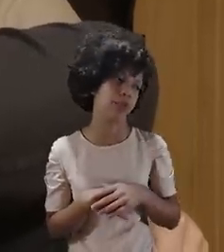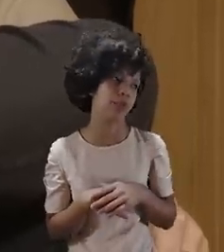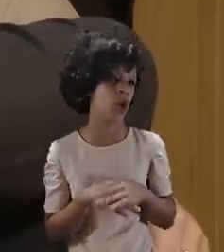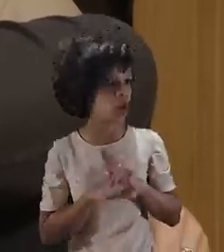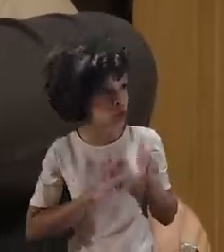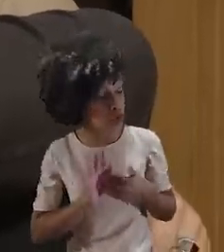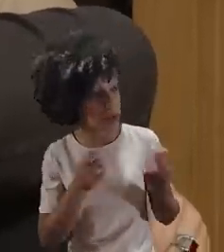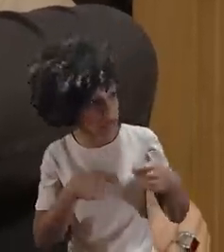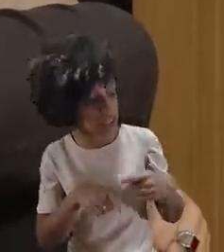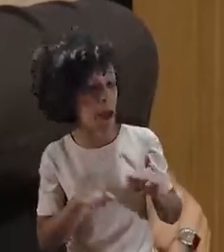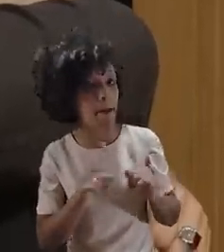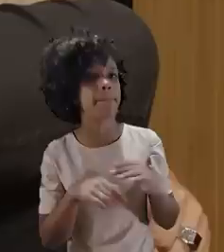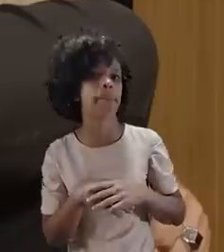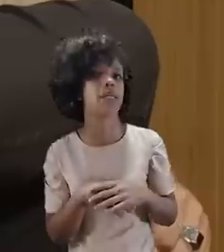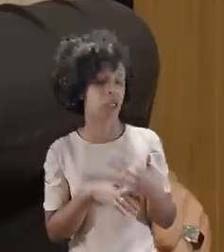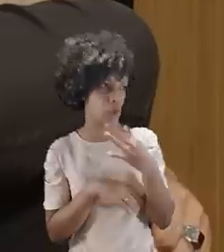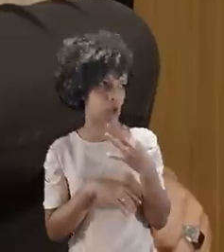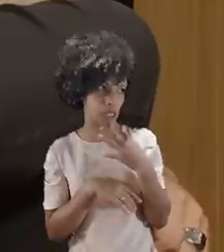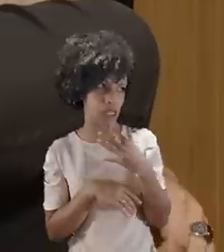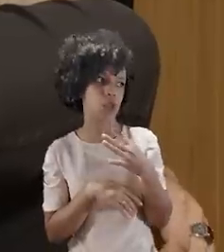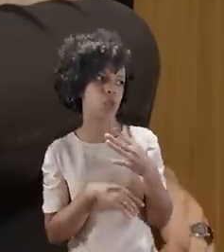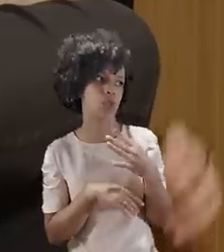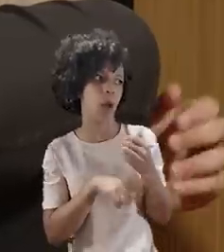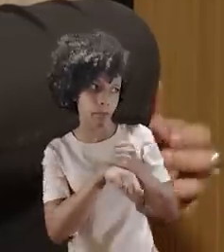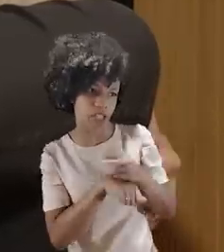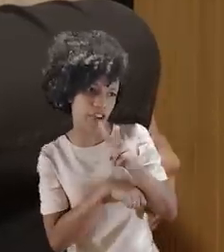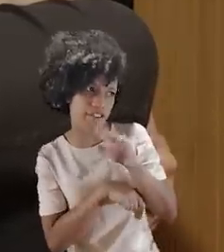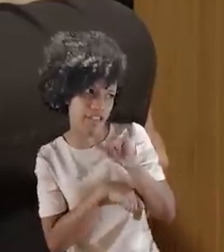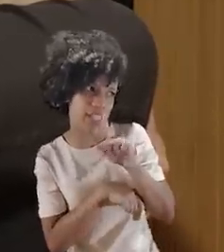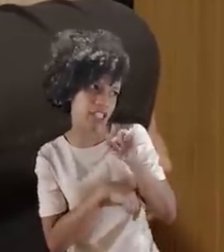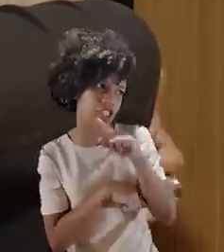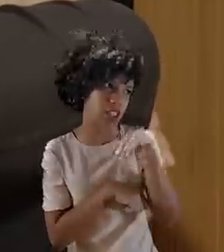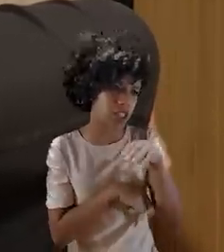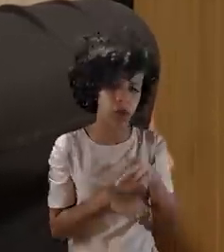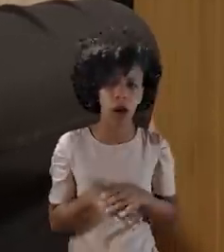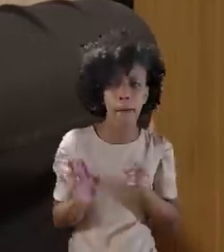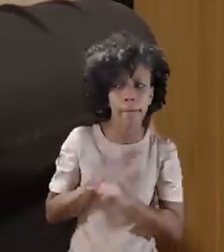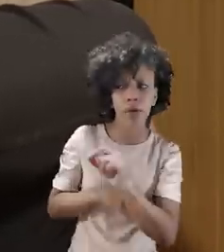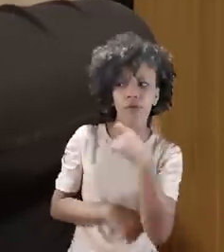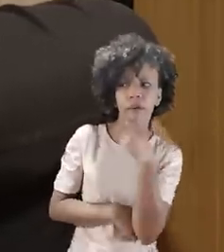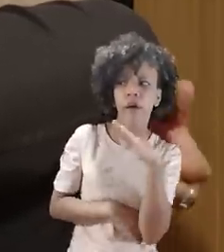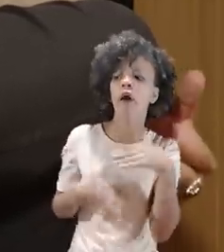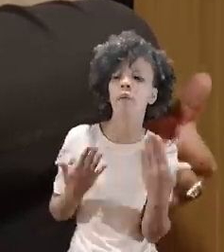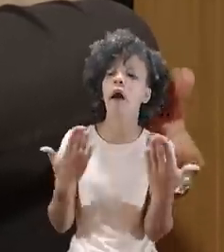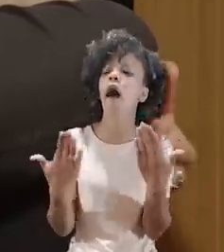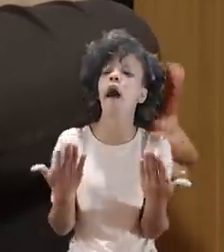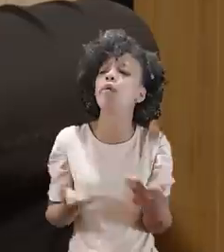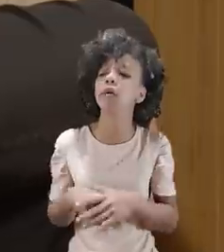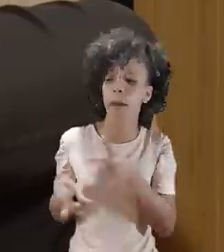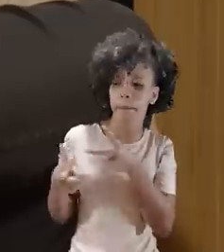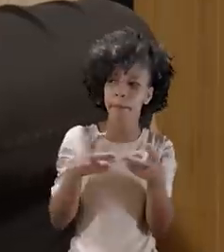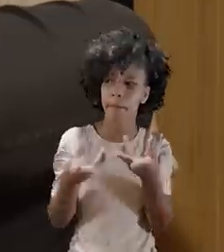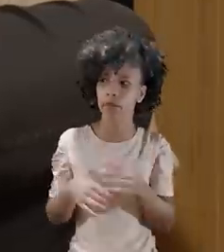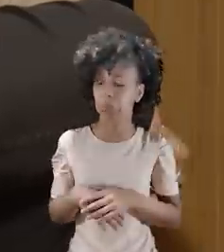tudo que eu preciso para fazer mas quem eu conheço que faz a primeira pergunta é quem que quem que é você mano qual que é a imagem você